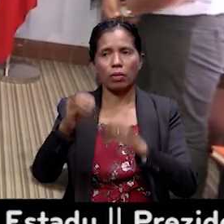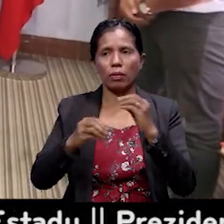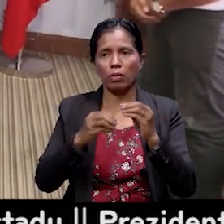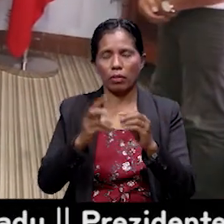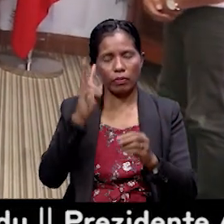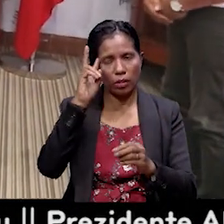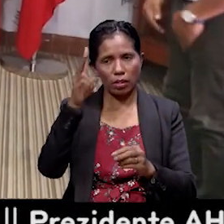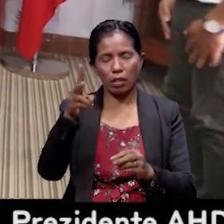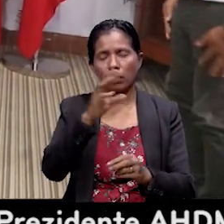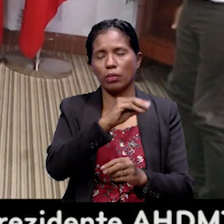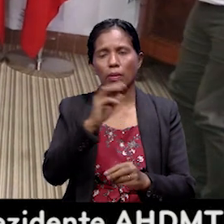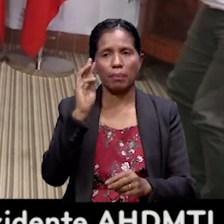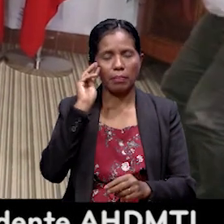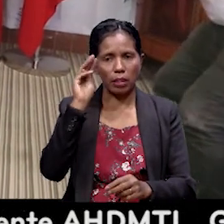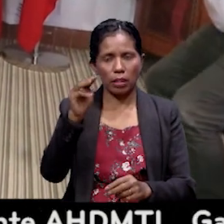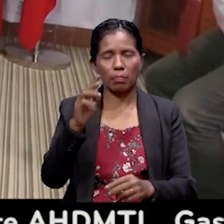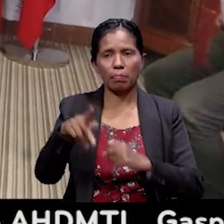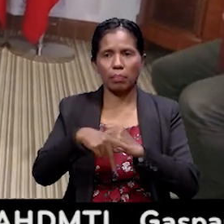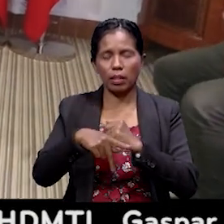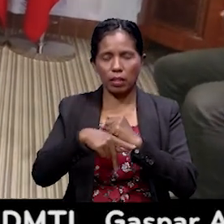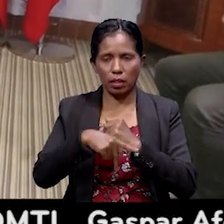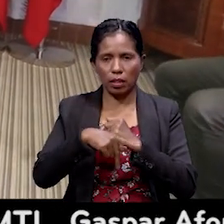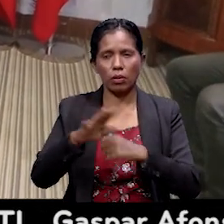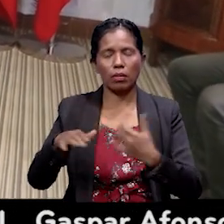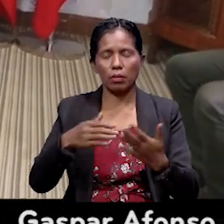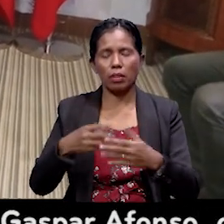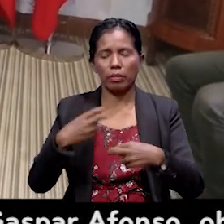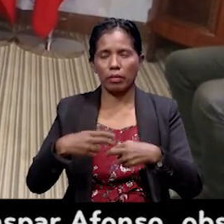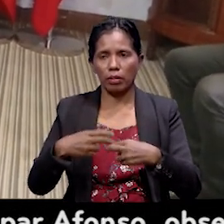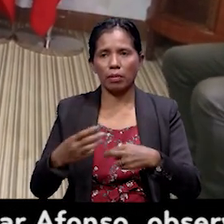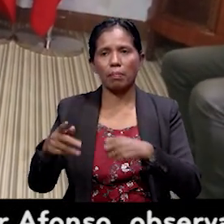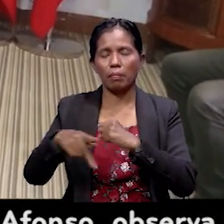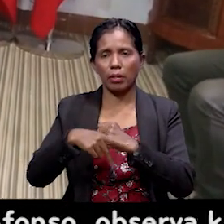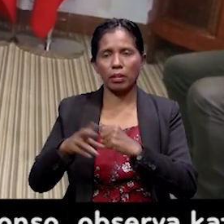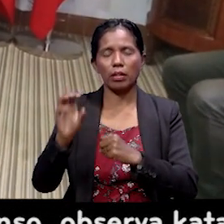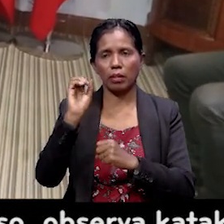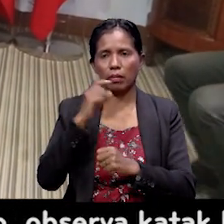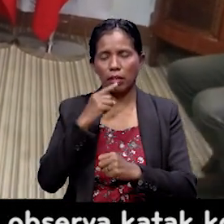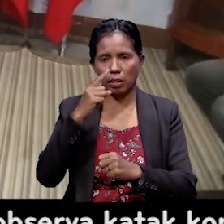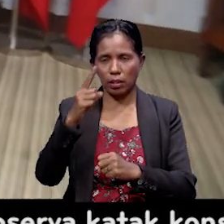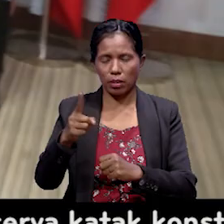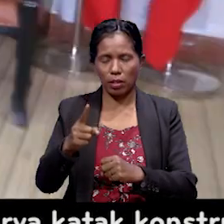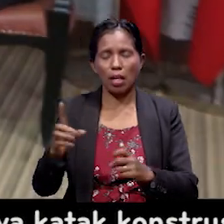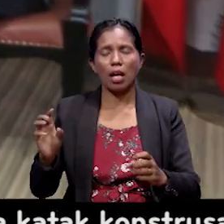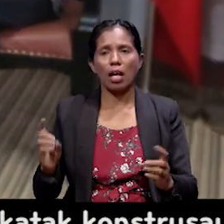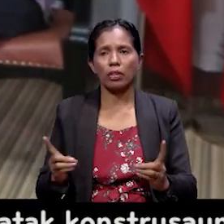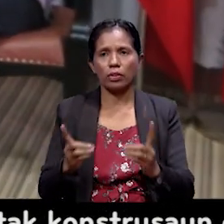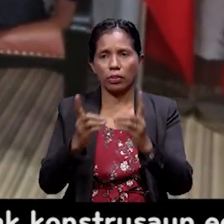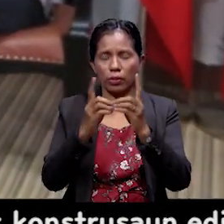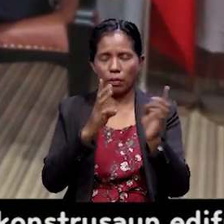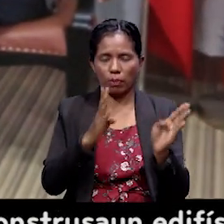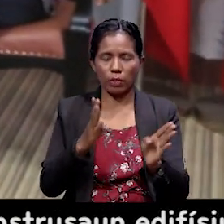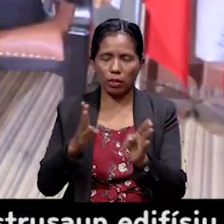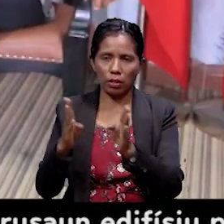no missão Partido Os Verdes Nian, no desafio Hirakne B, mas Partido Os Verdes de Timor Hasoru, durante o processo